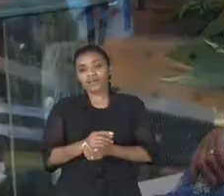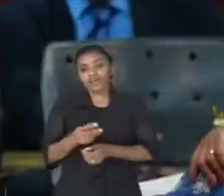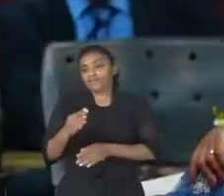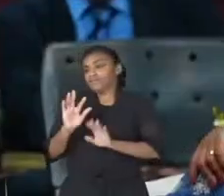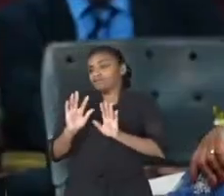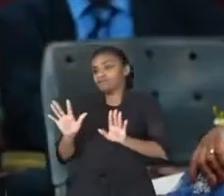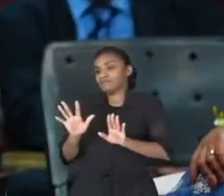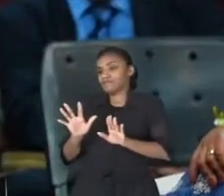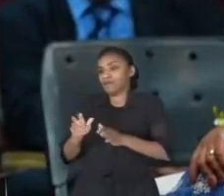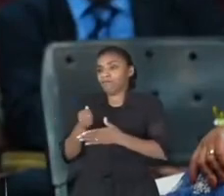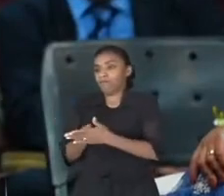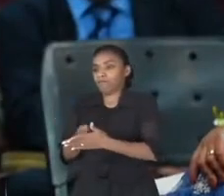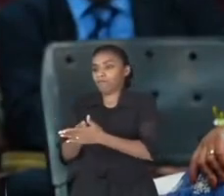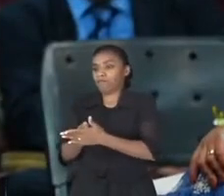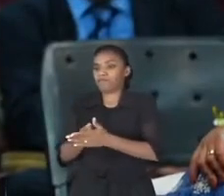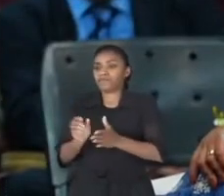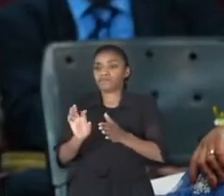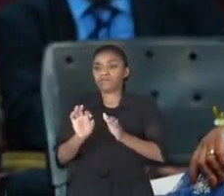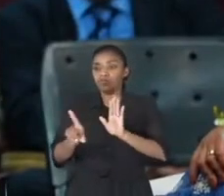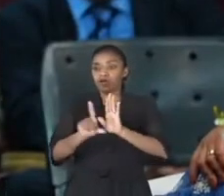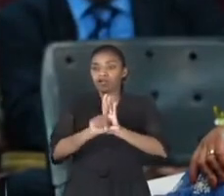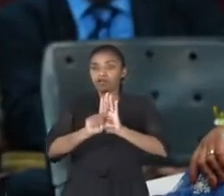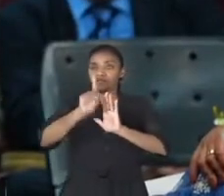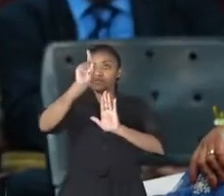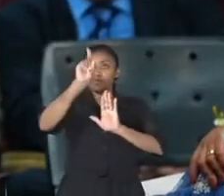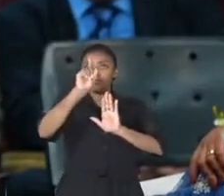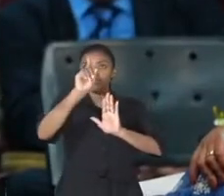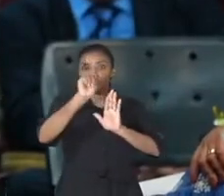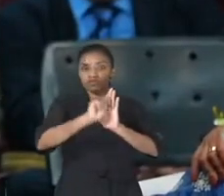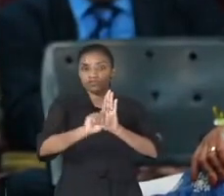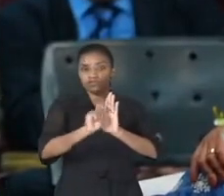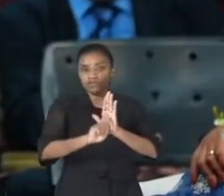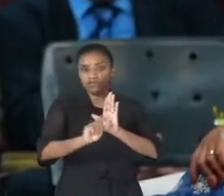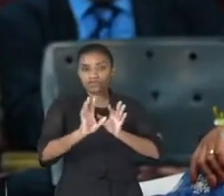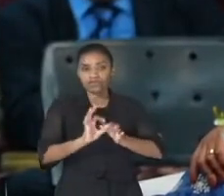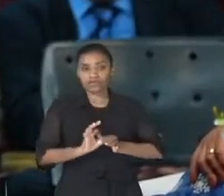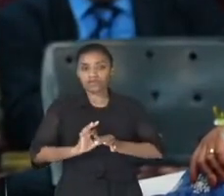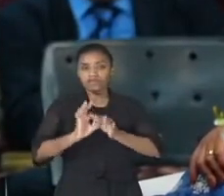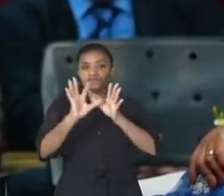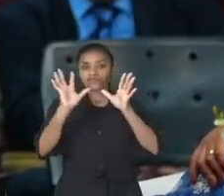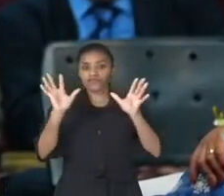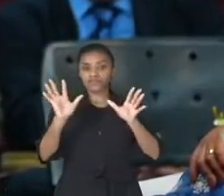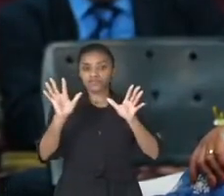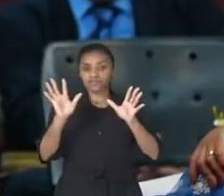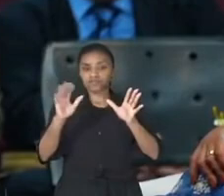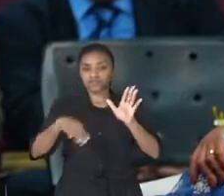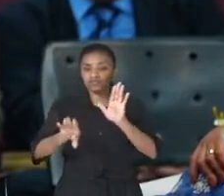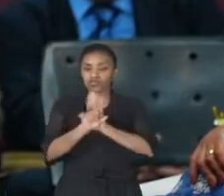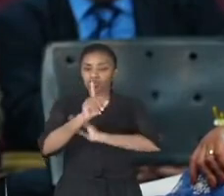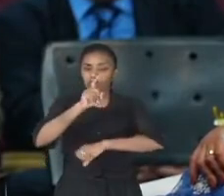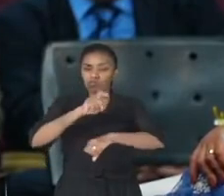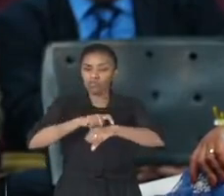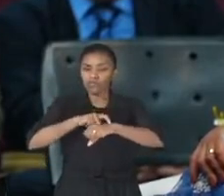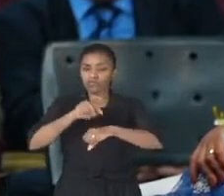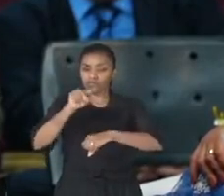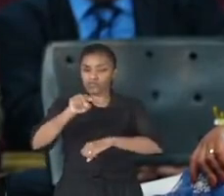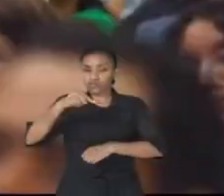mais burlar uma lei que Deus estabeleceu, que é a lei do livre-arbítrio. Vai chegar uma hora que você